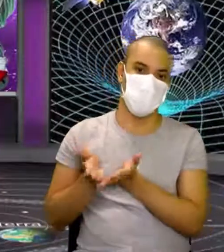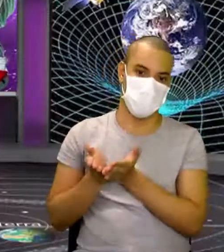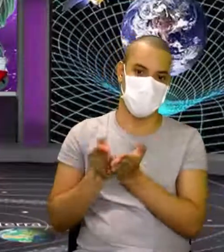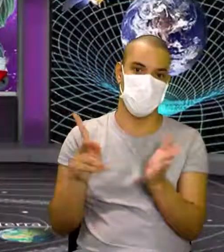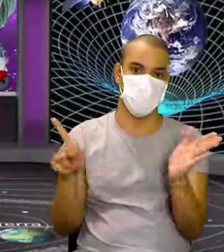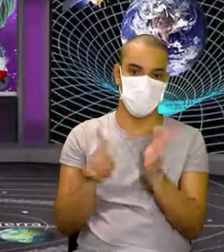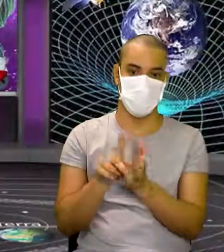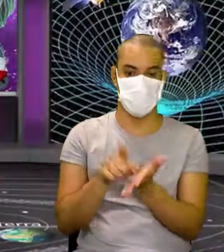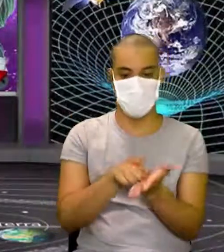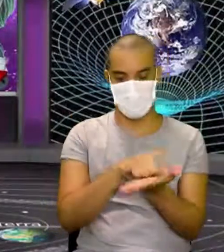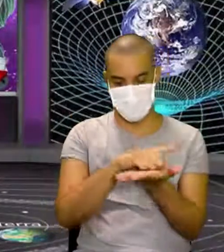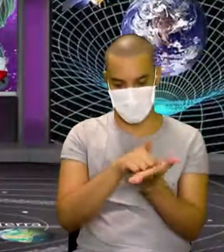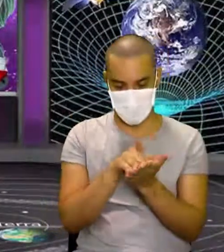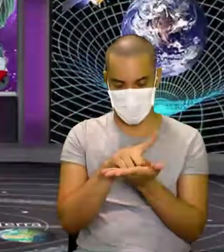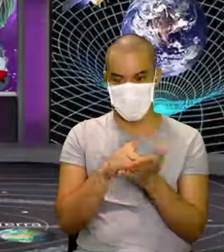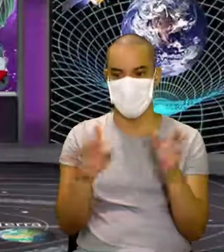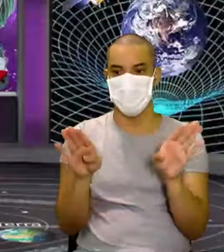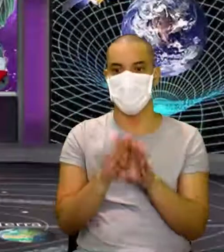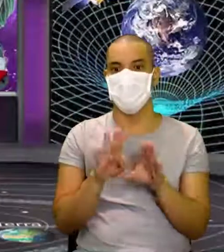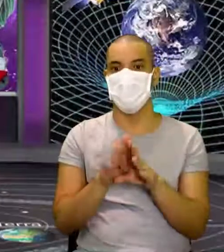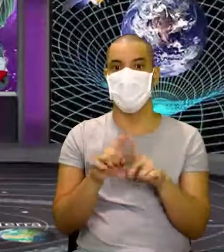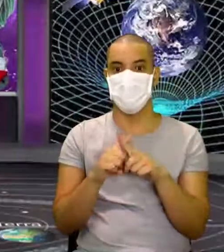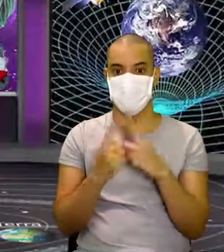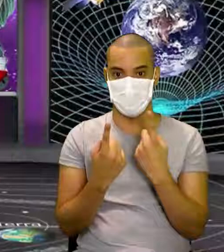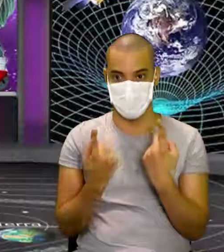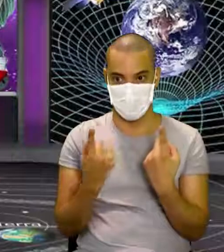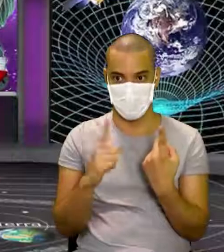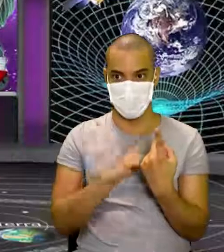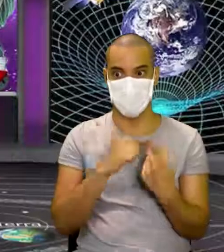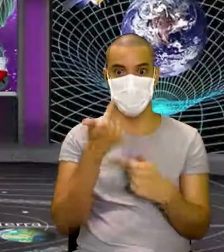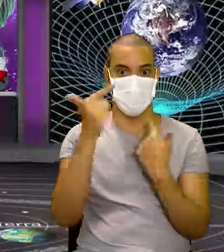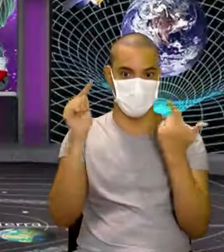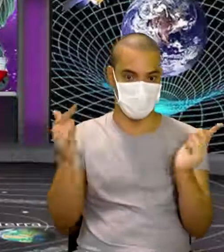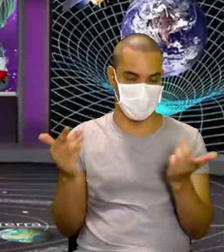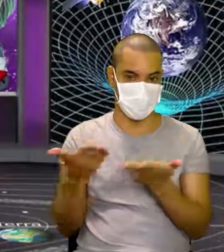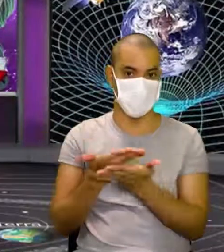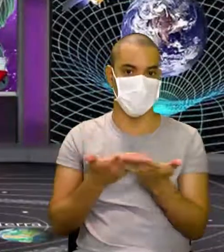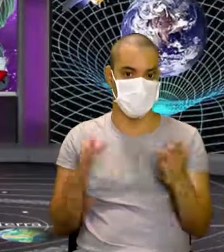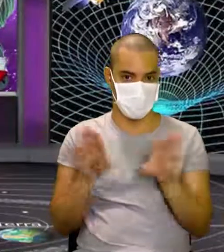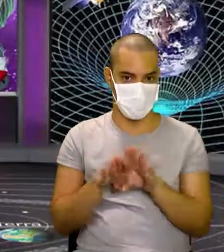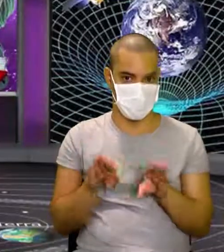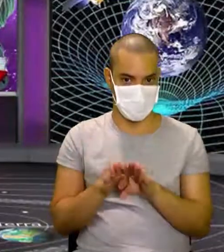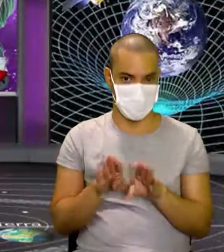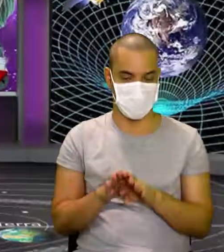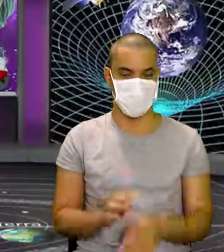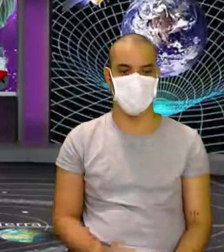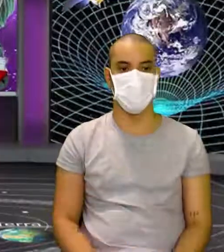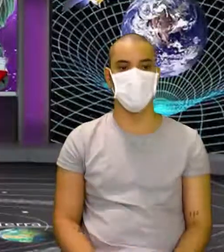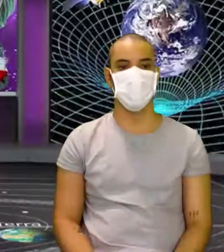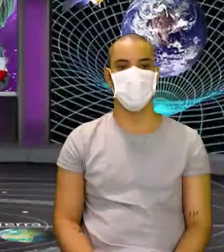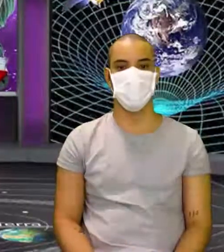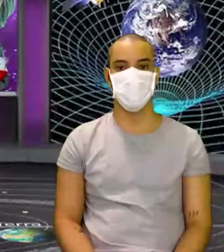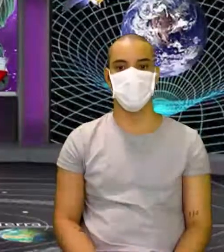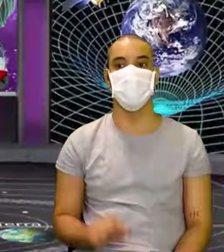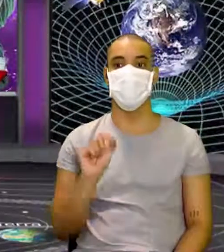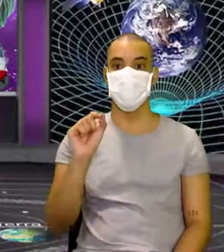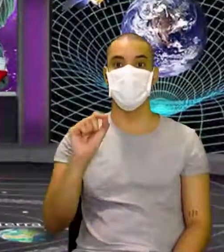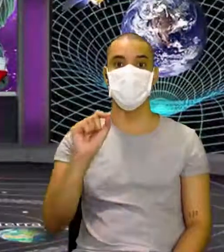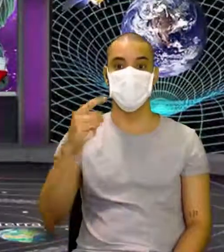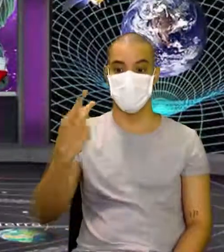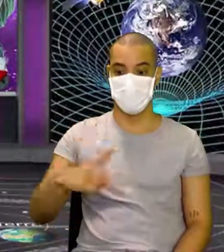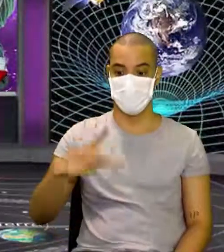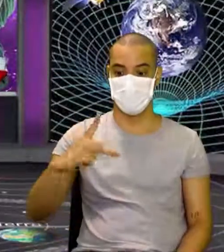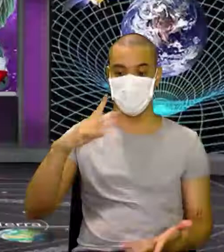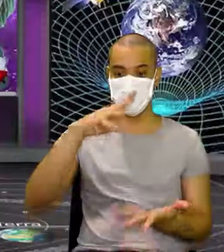da bússola também, mas tem outras aplicações, tá, pessoal? O que o campo magnético terrestre